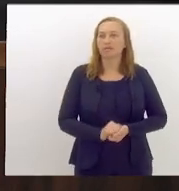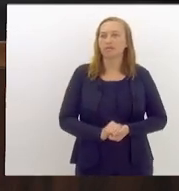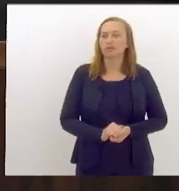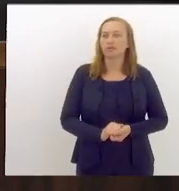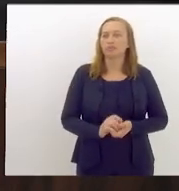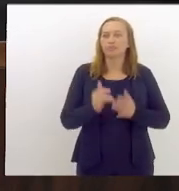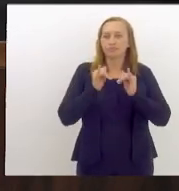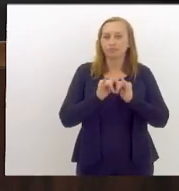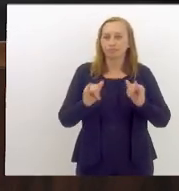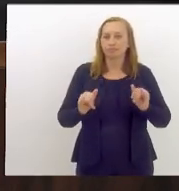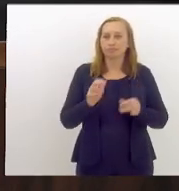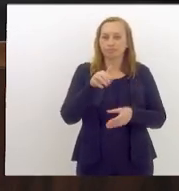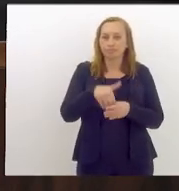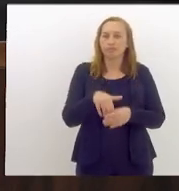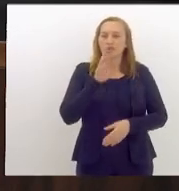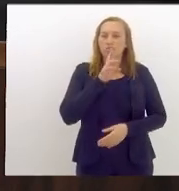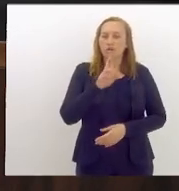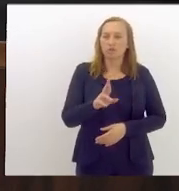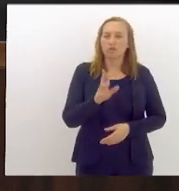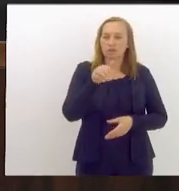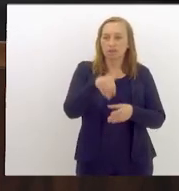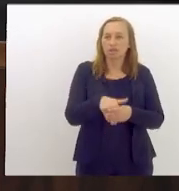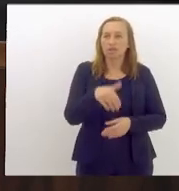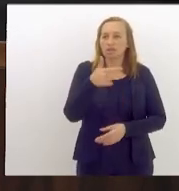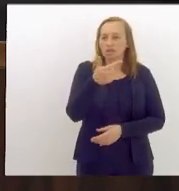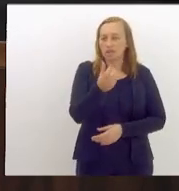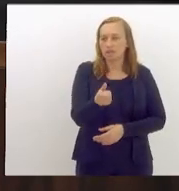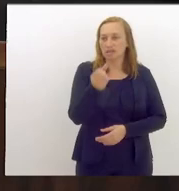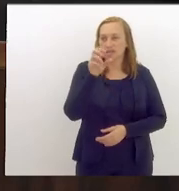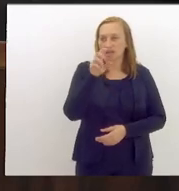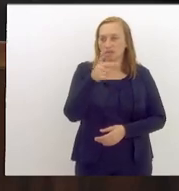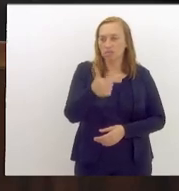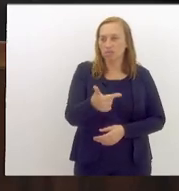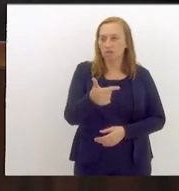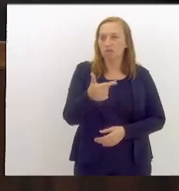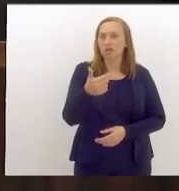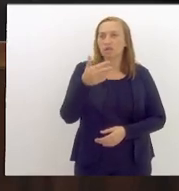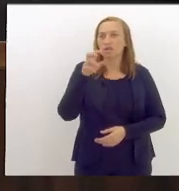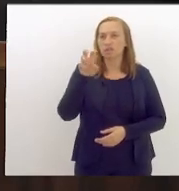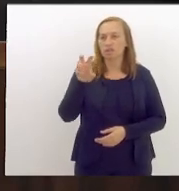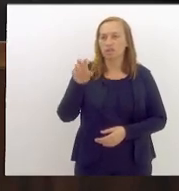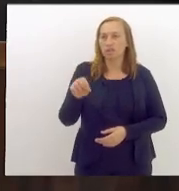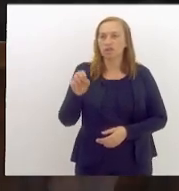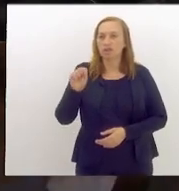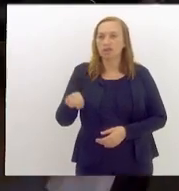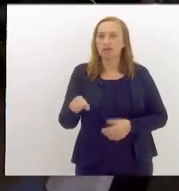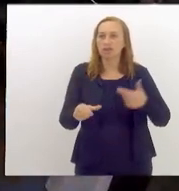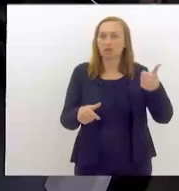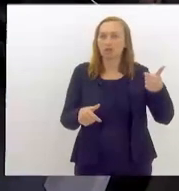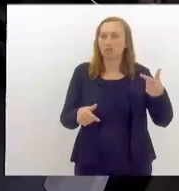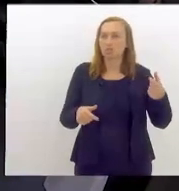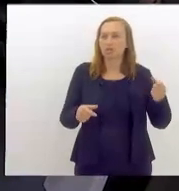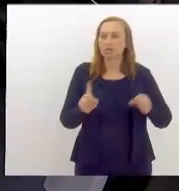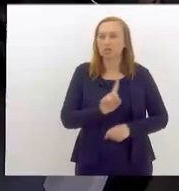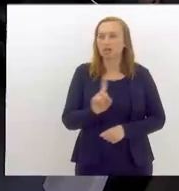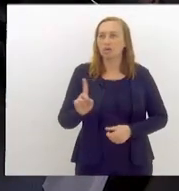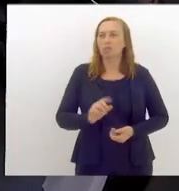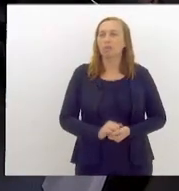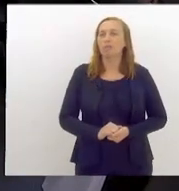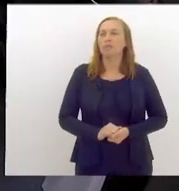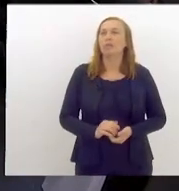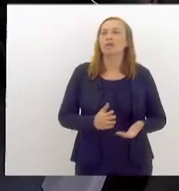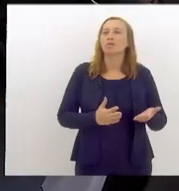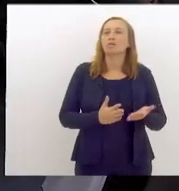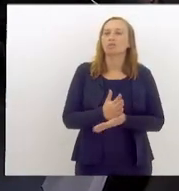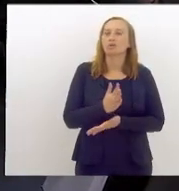é proclama o resultado votaram 62 senhor de parlamentares 50 fins e 12 irmãos a